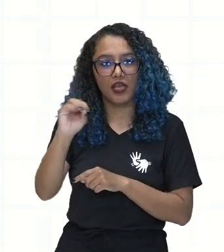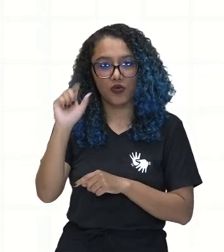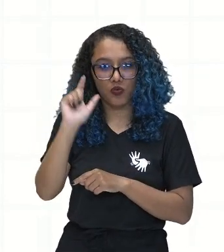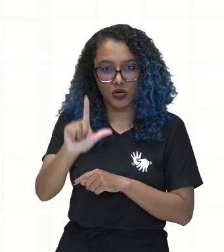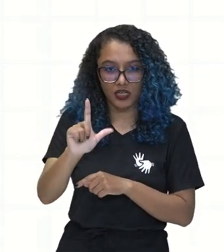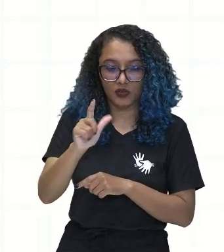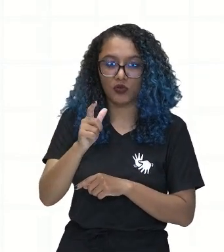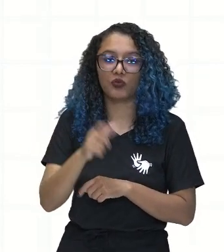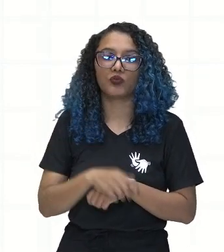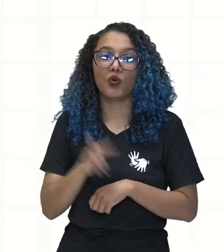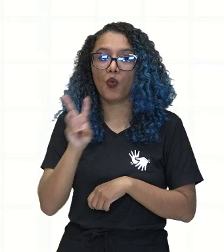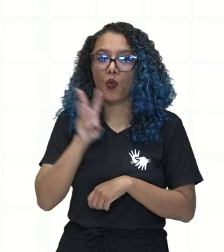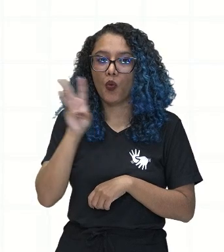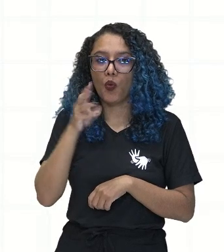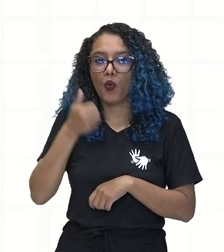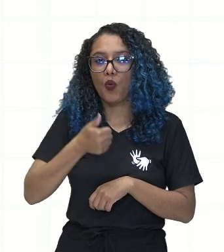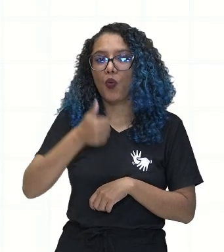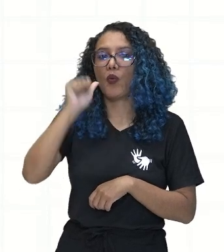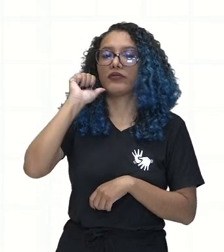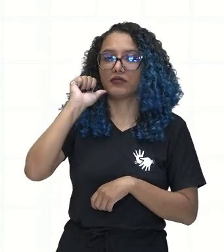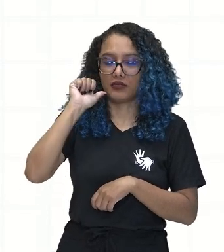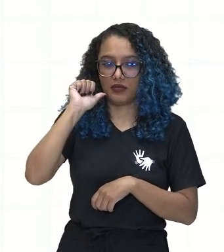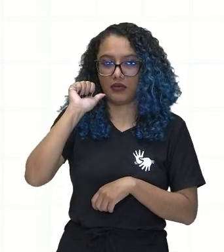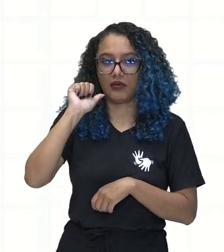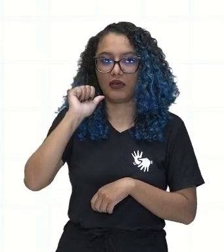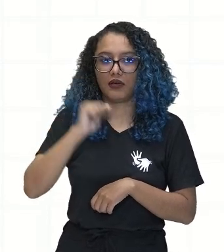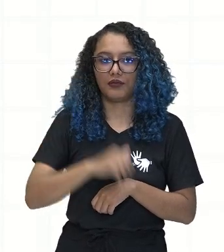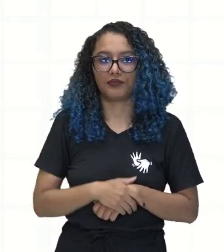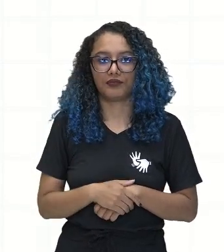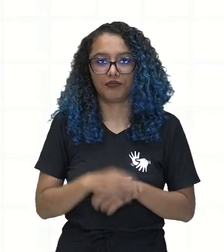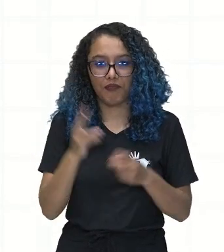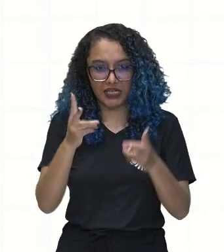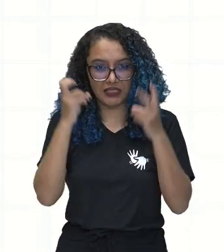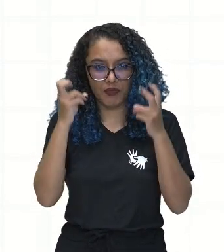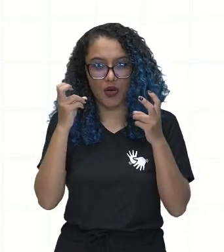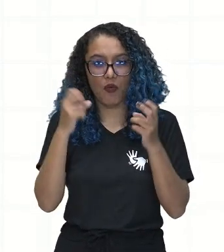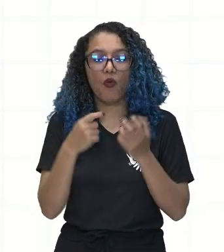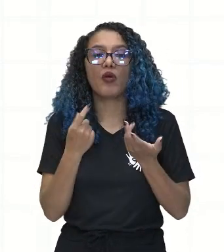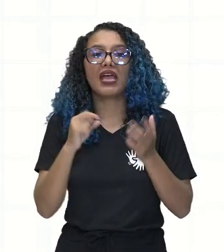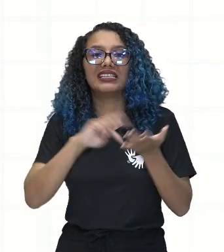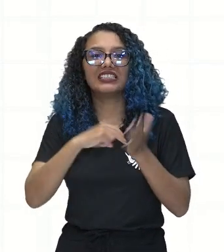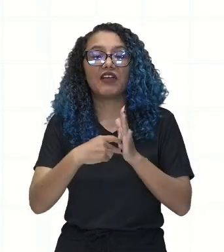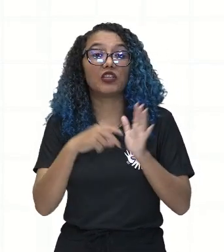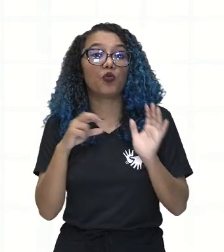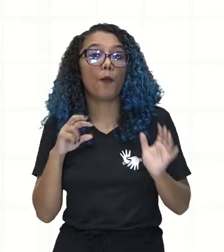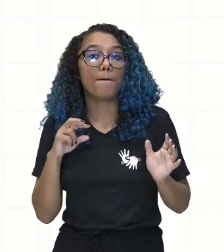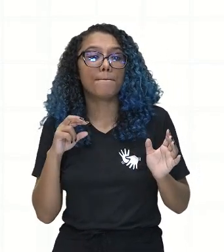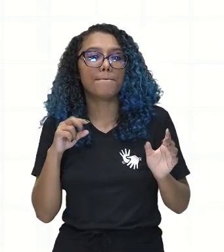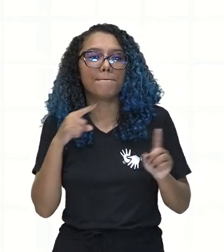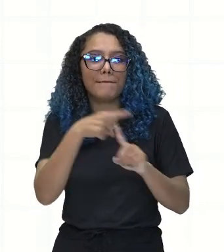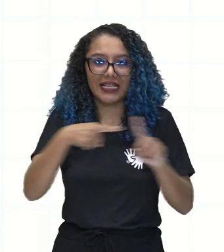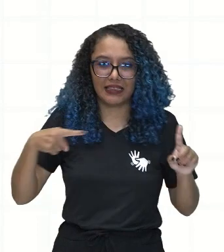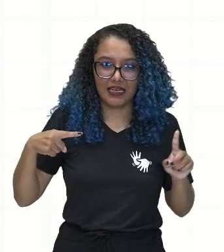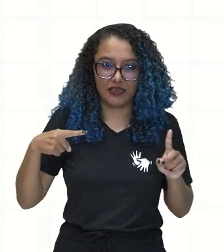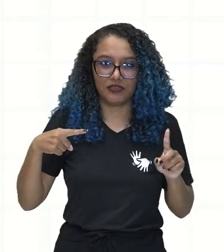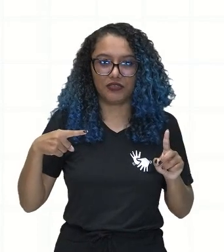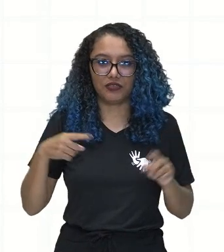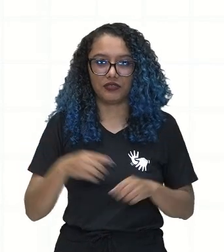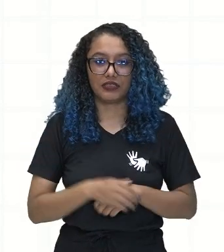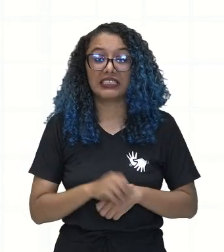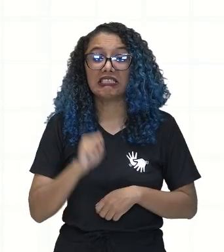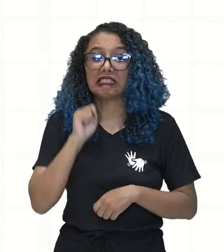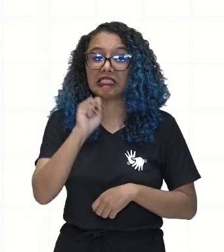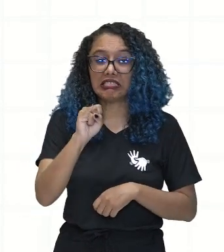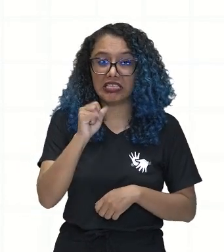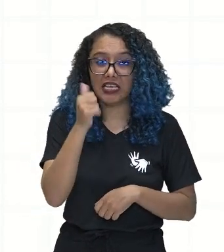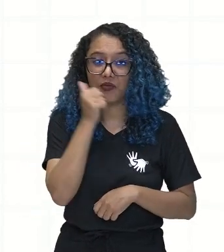ele é indicando uma metade? Metade, não é isso? Então é o numeral, né? Se aqui uma palavra fosse feminina,